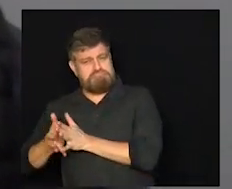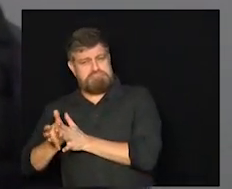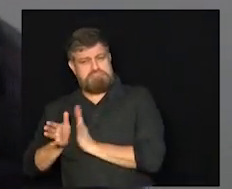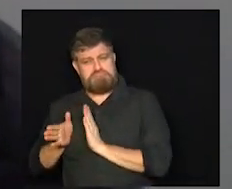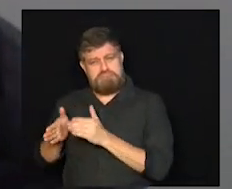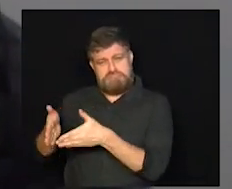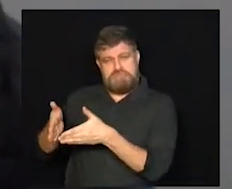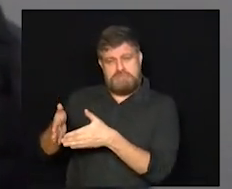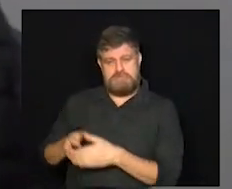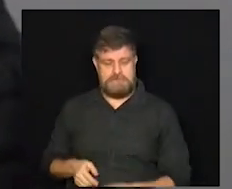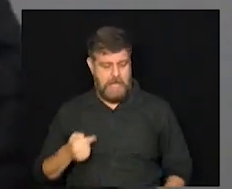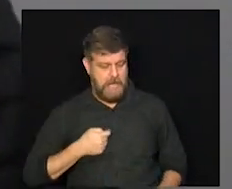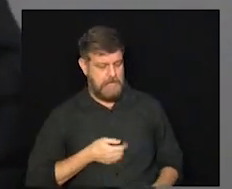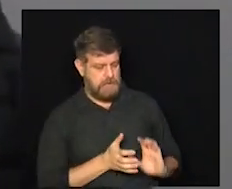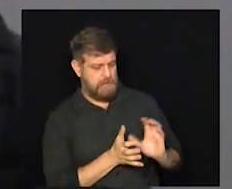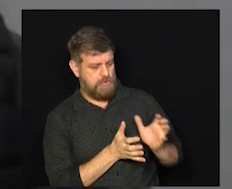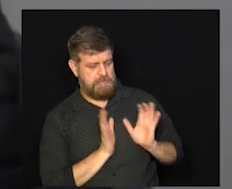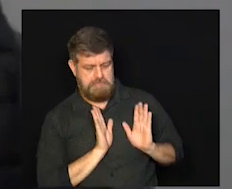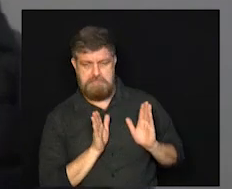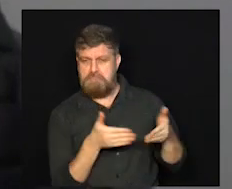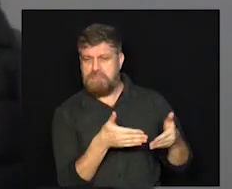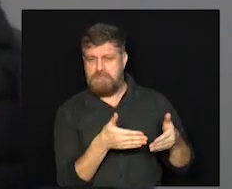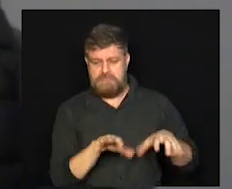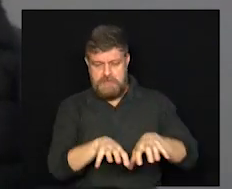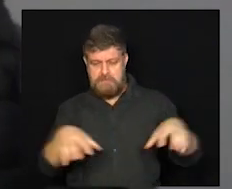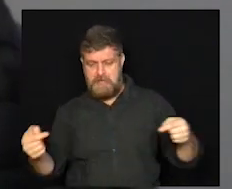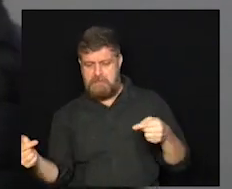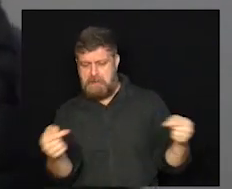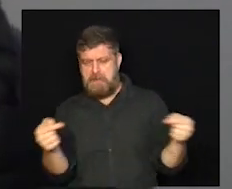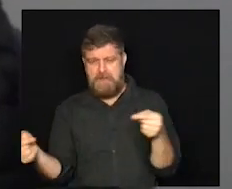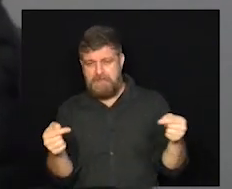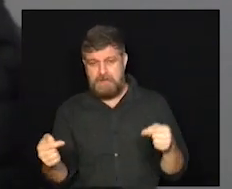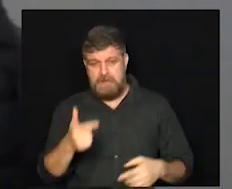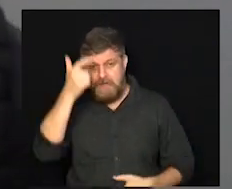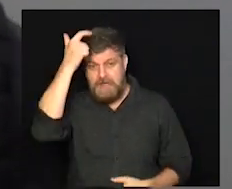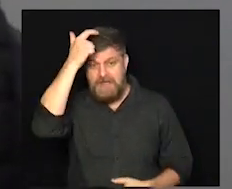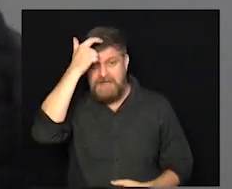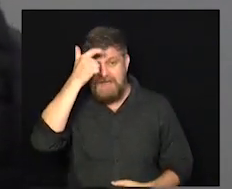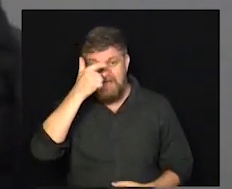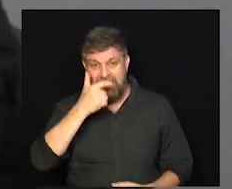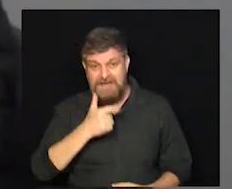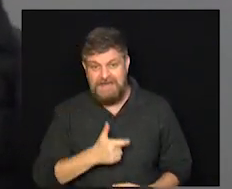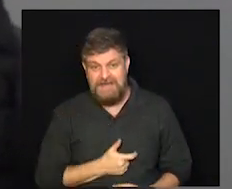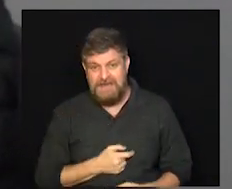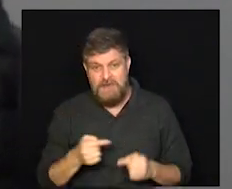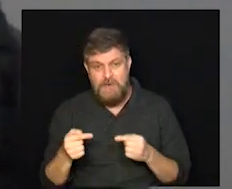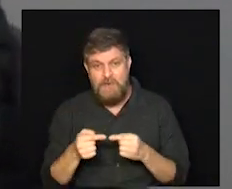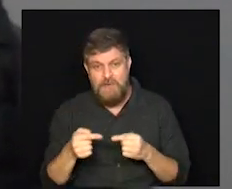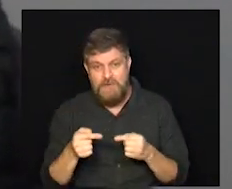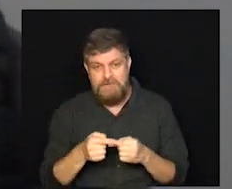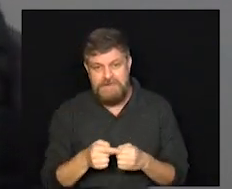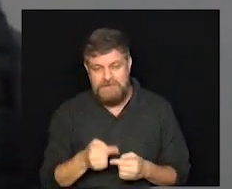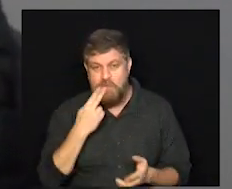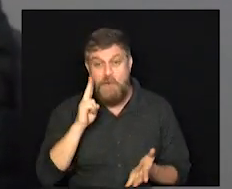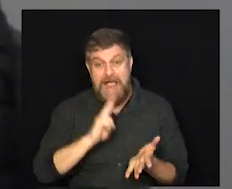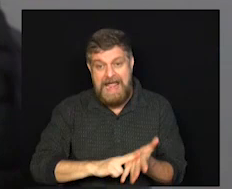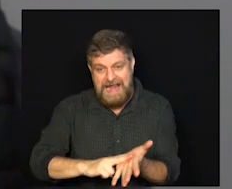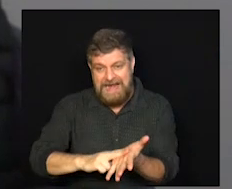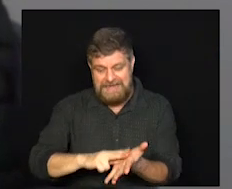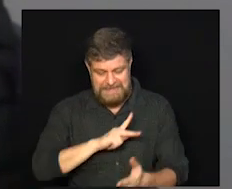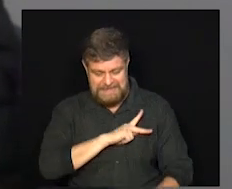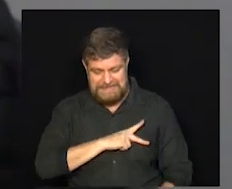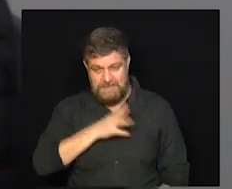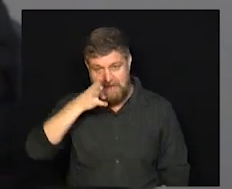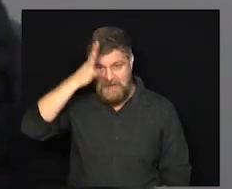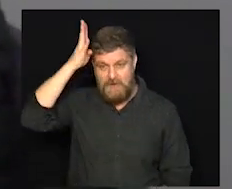da tribo 1, eu sou da outra tribo, enfim. Eu prefiro ficar com Romanos 8, que diz assim, né? Ainda